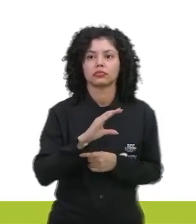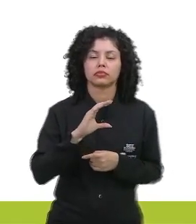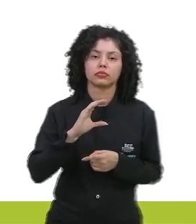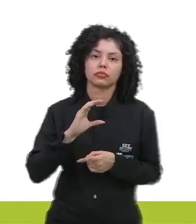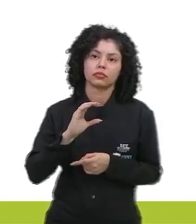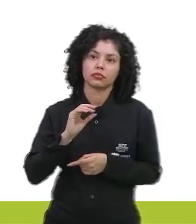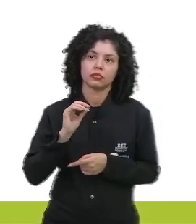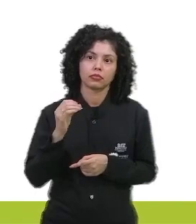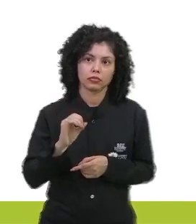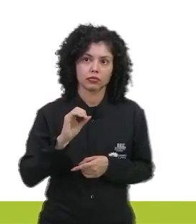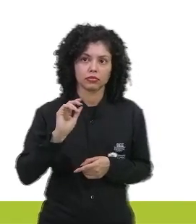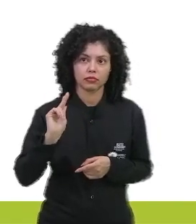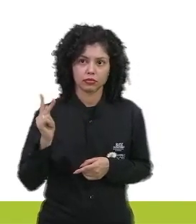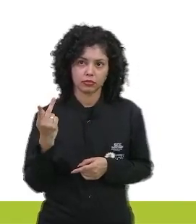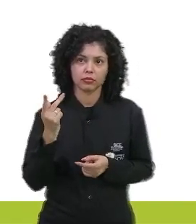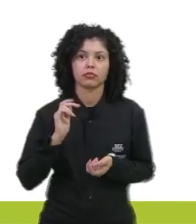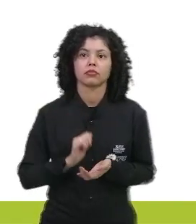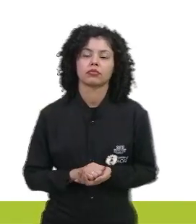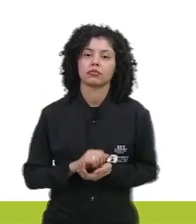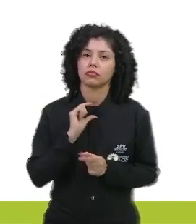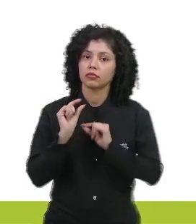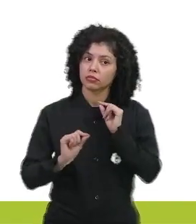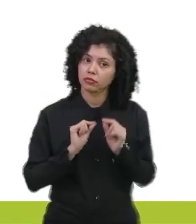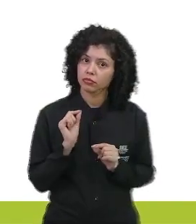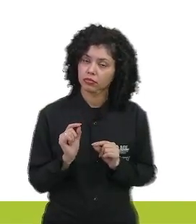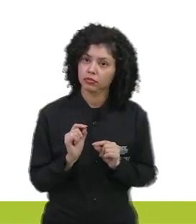C-OH, ele chama-se éster.